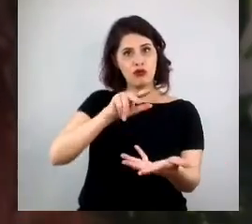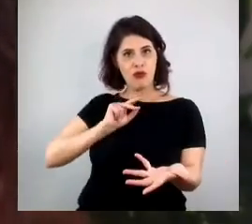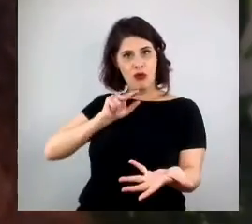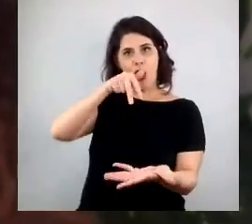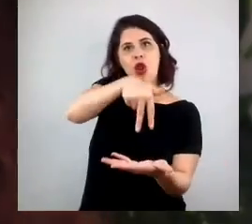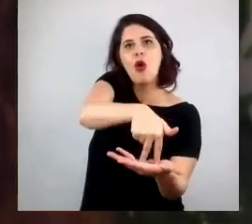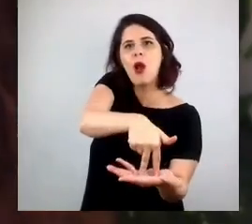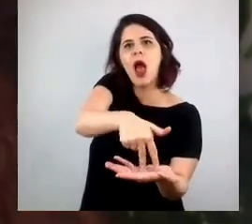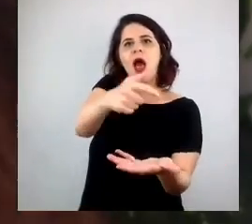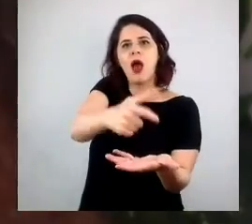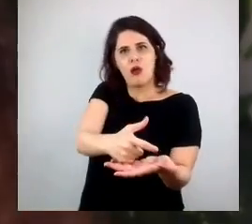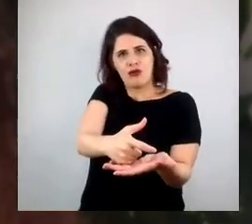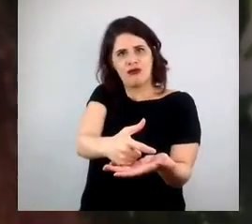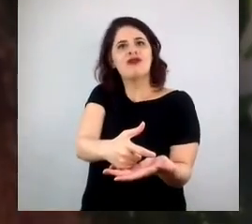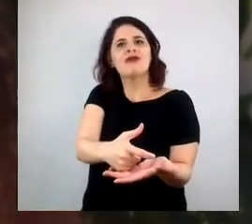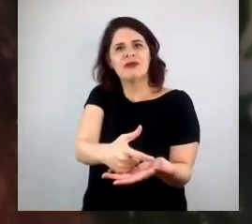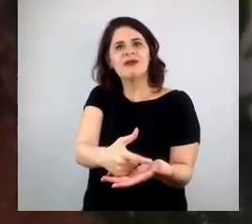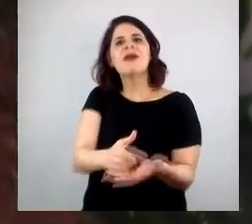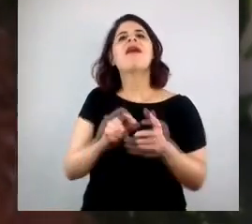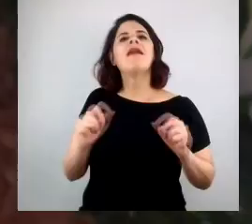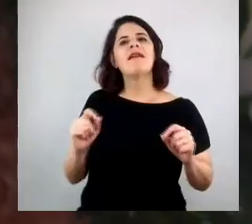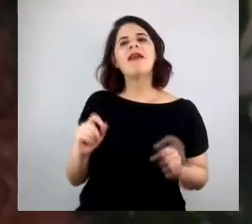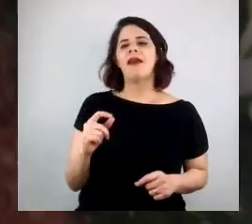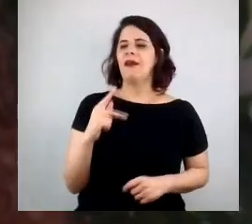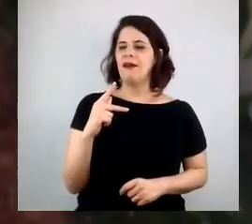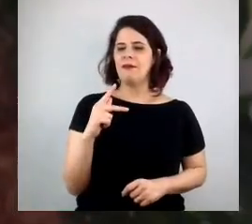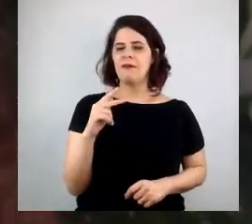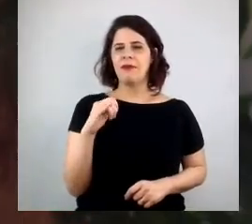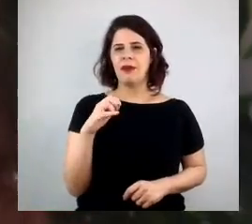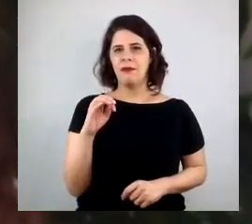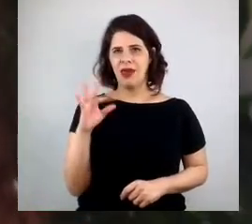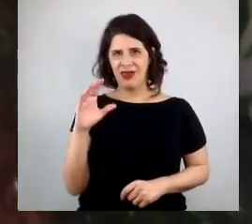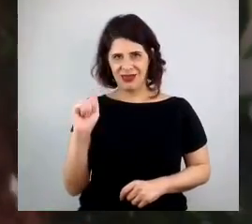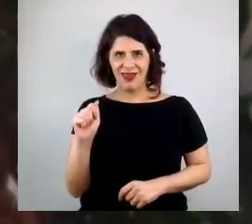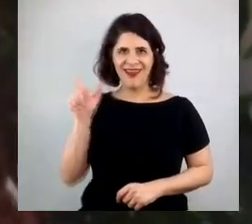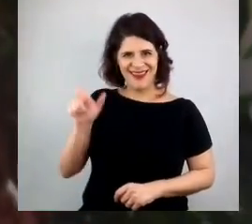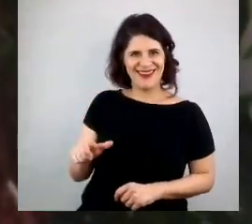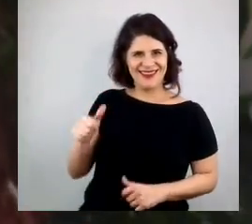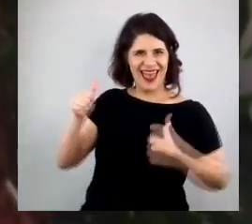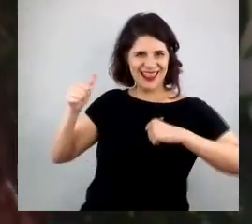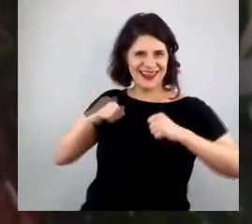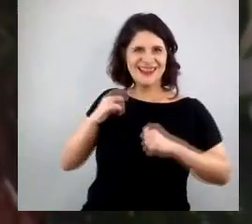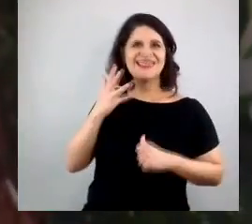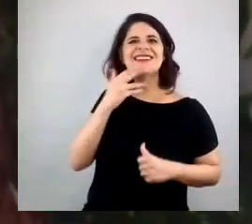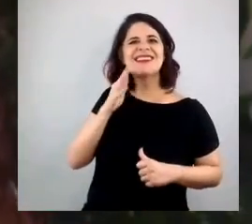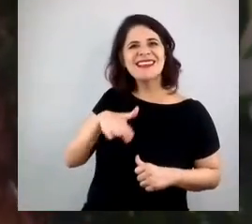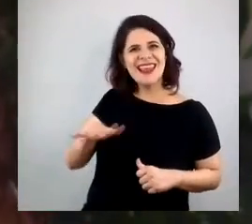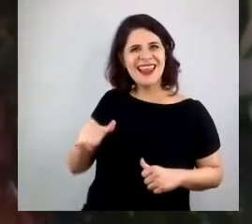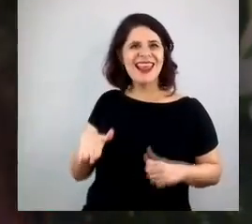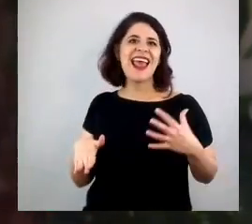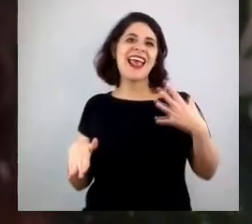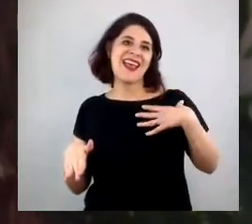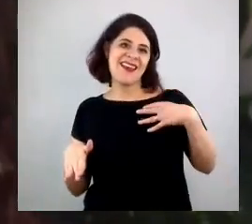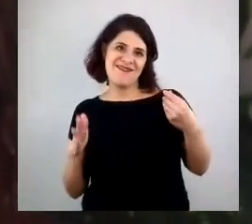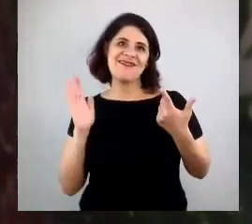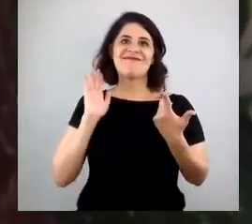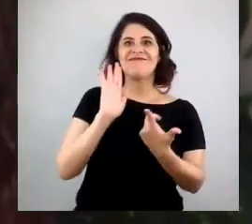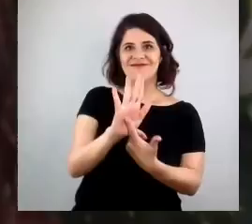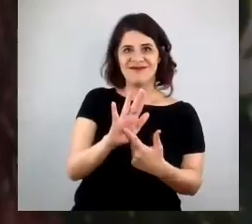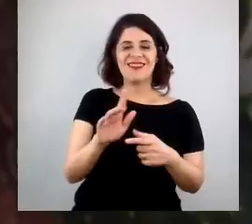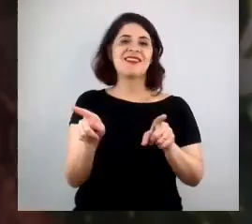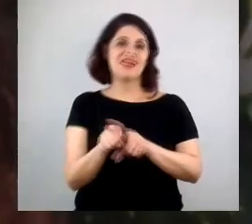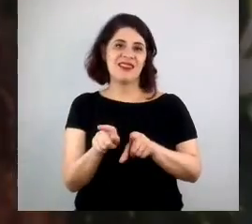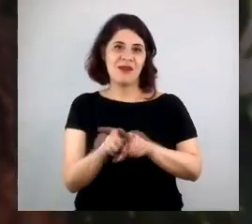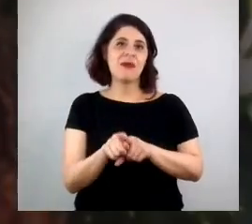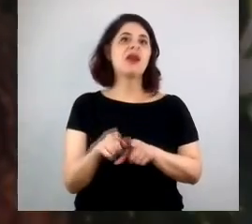estrelado pela Duda Pimenta, que é a atriz mirim, né, que foi a minha filha na novela aí há bastante tempo, e também sofreu ataque